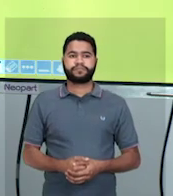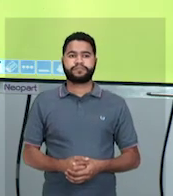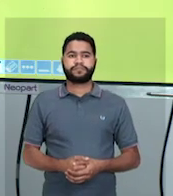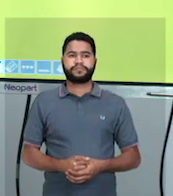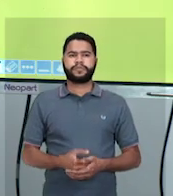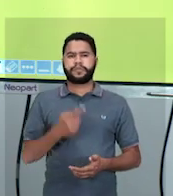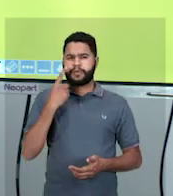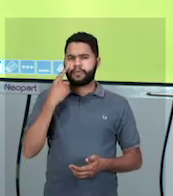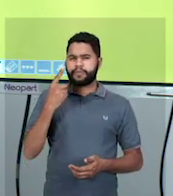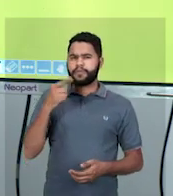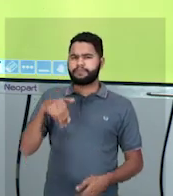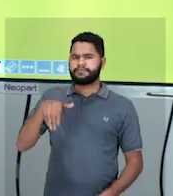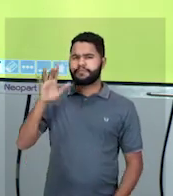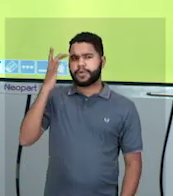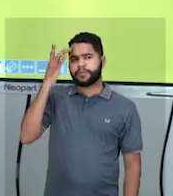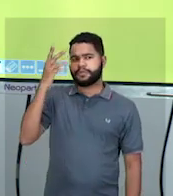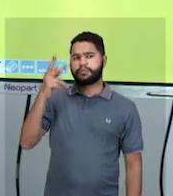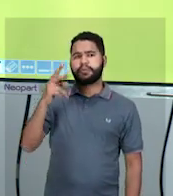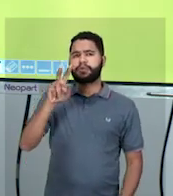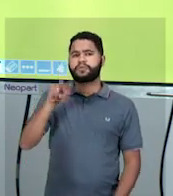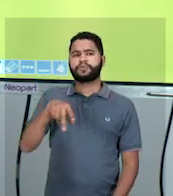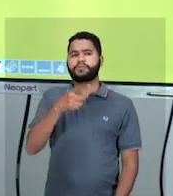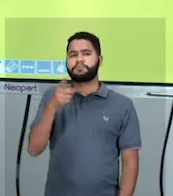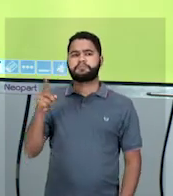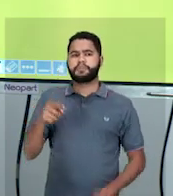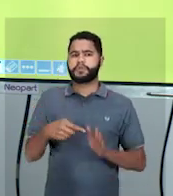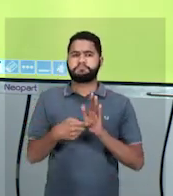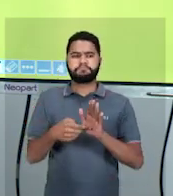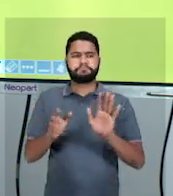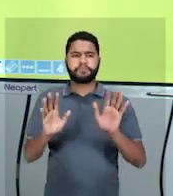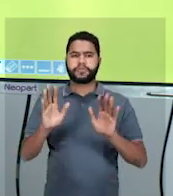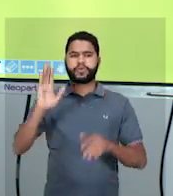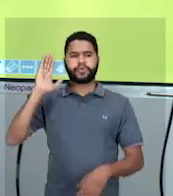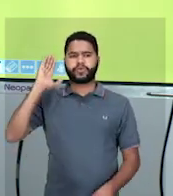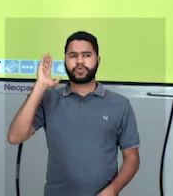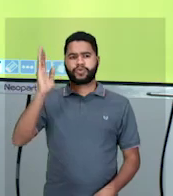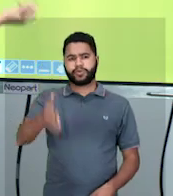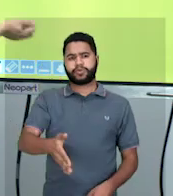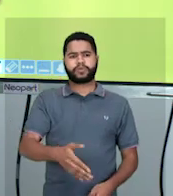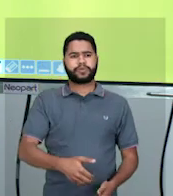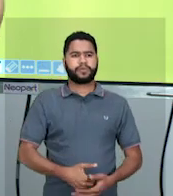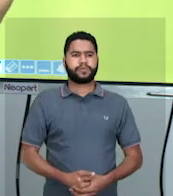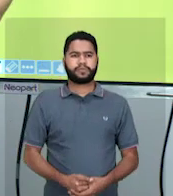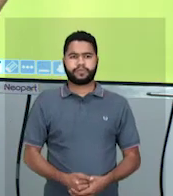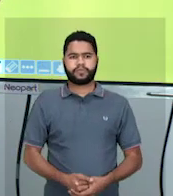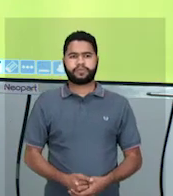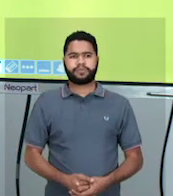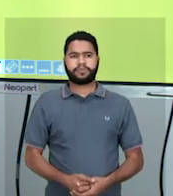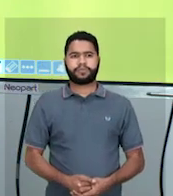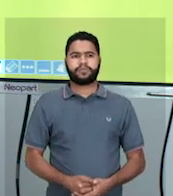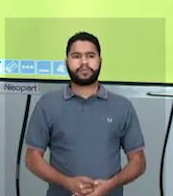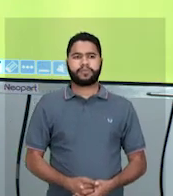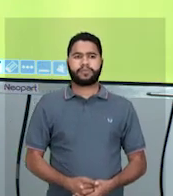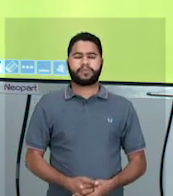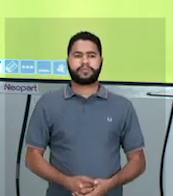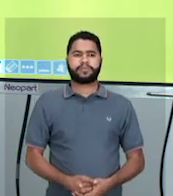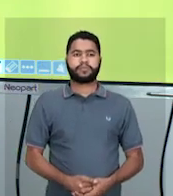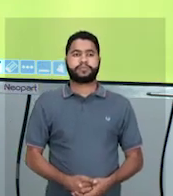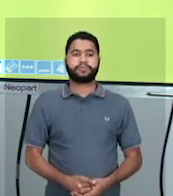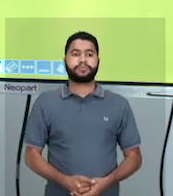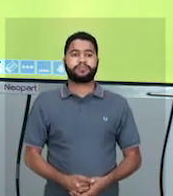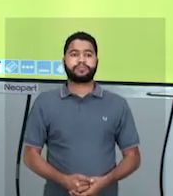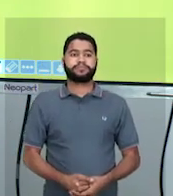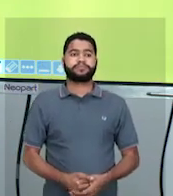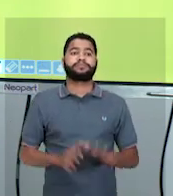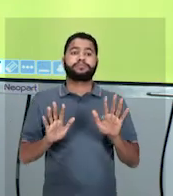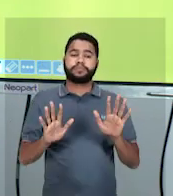e como é que fica mais fácil aqui opinem nem apareceu né já fui direto cancelando ele já a forma objetiva Mas